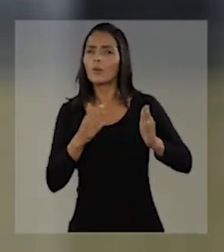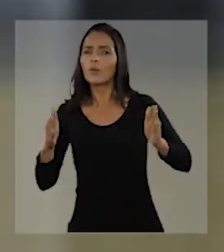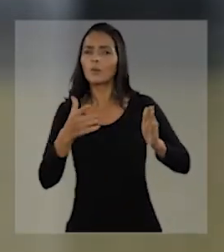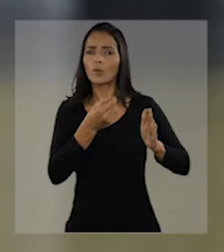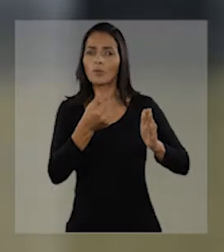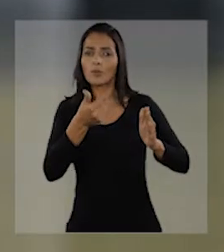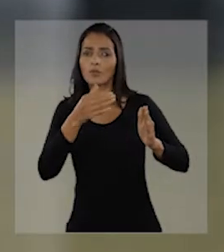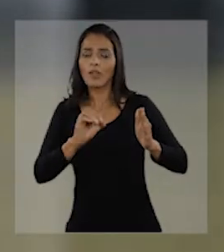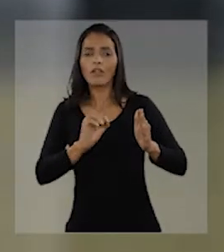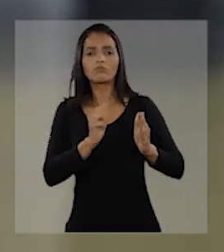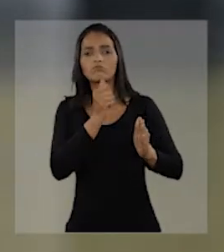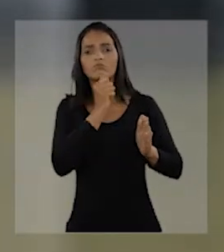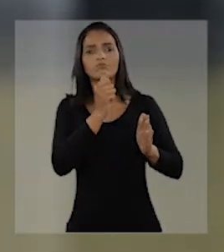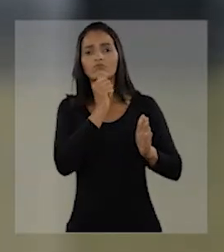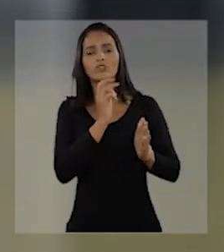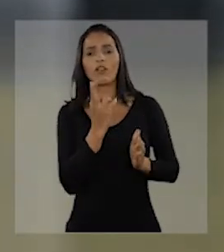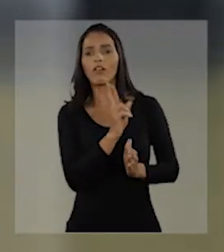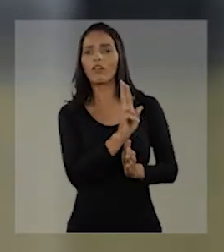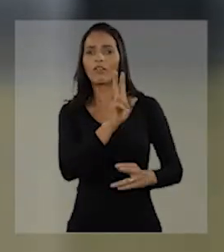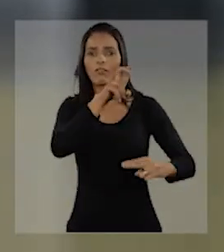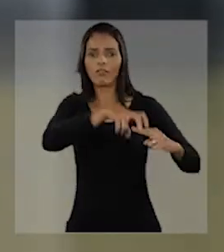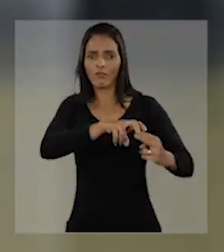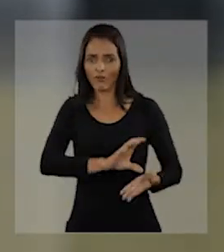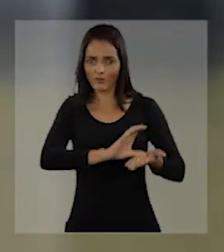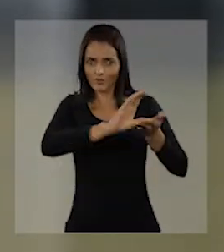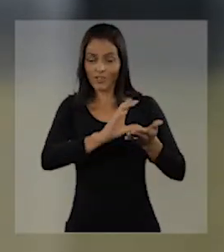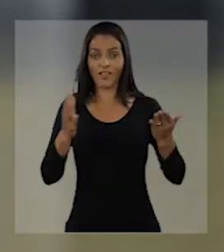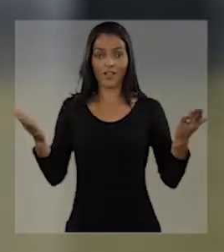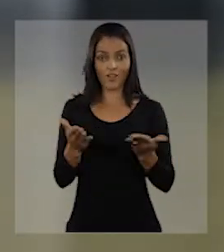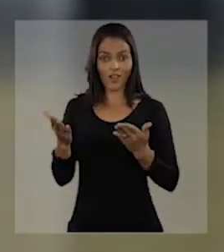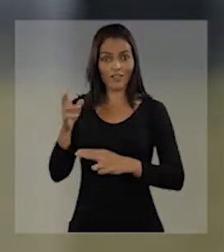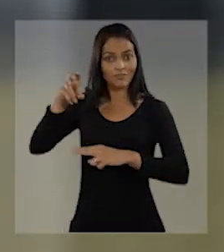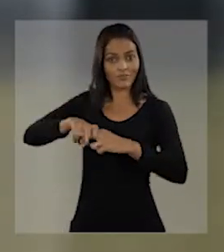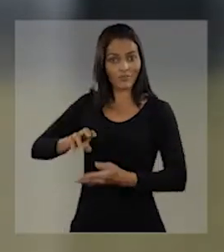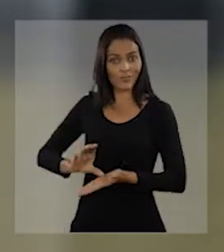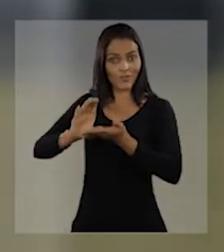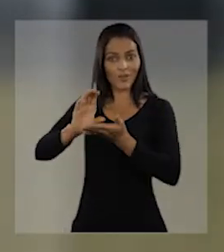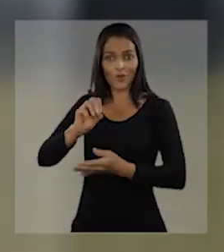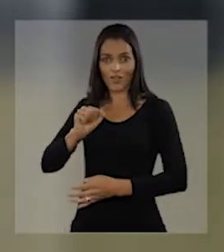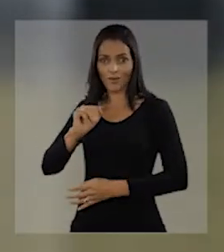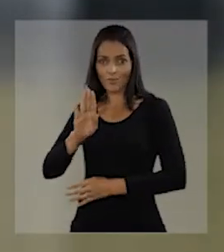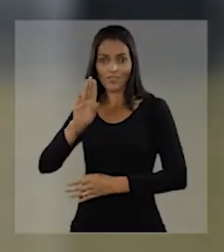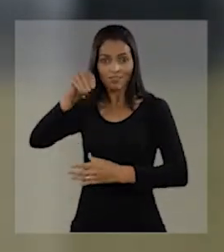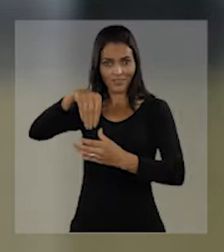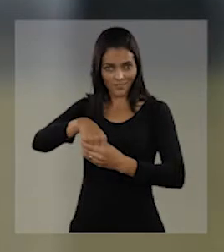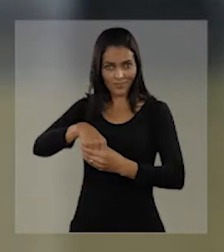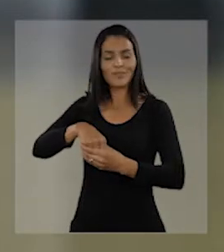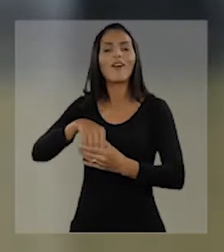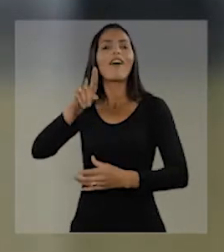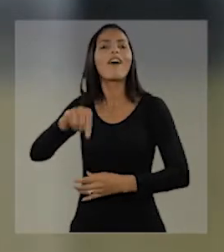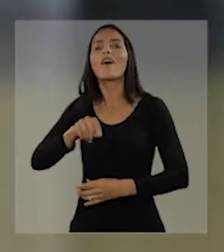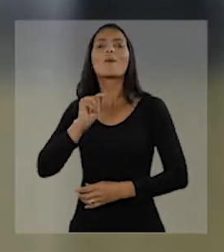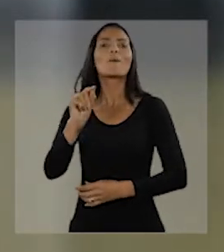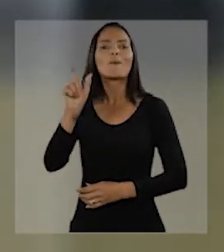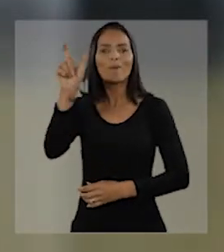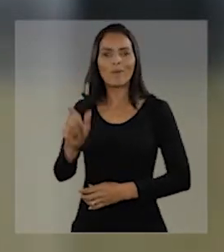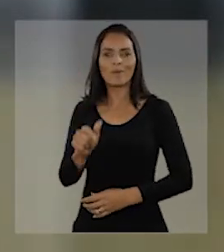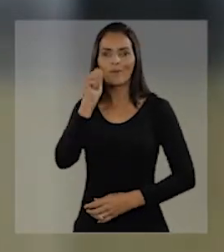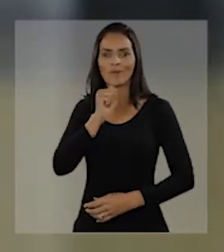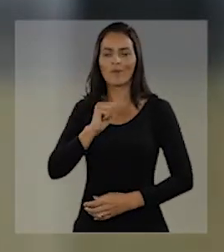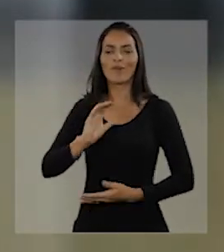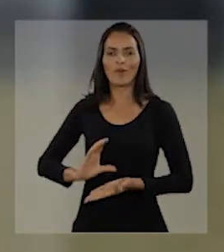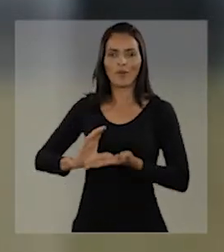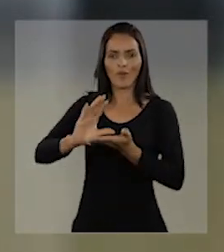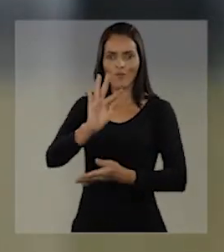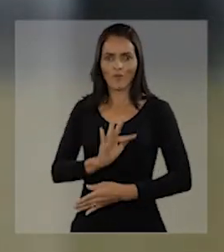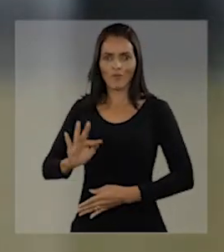de 2010, ficou sem representante. Agora, quem assume a cadeira da Ordem dos Advogados do Brasil no CNDM é